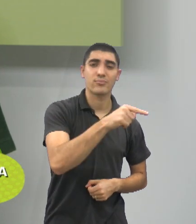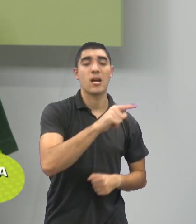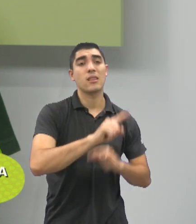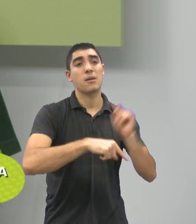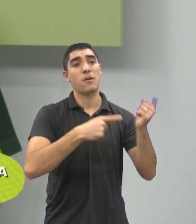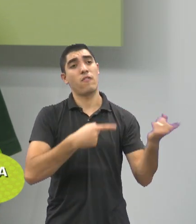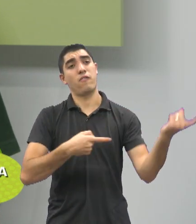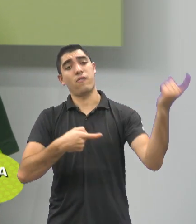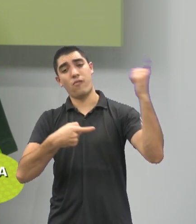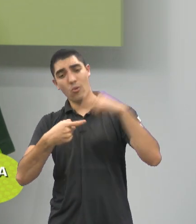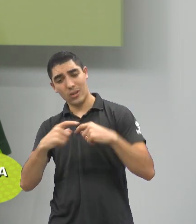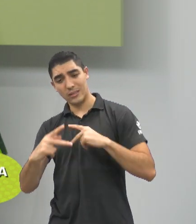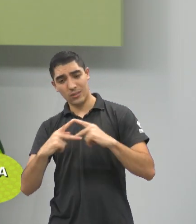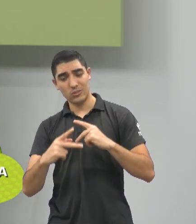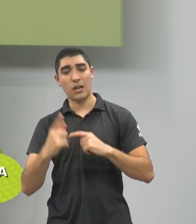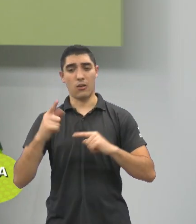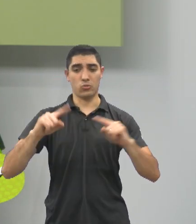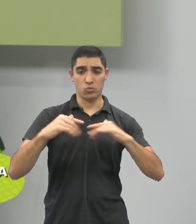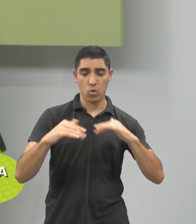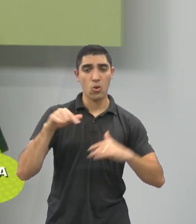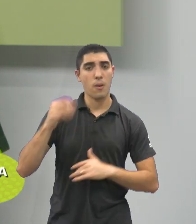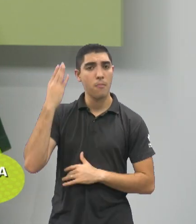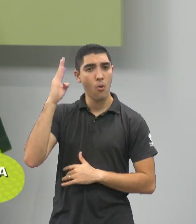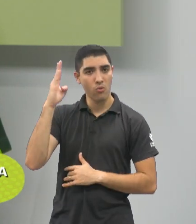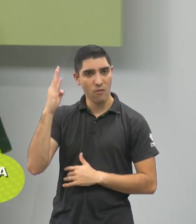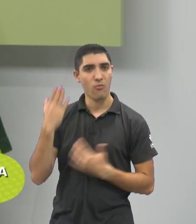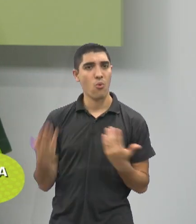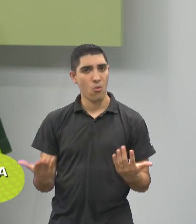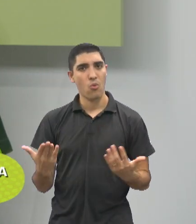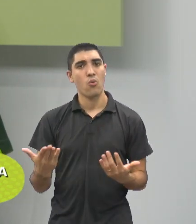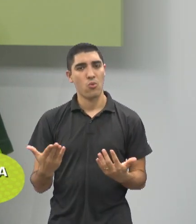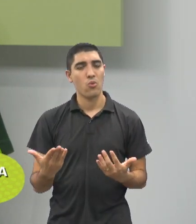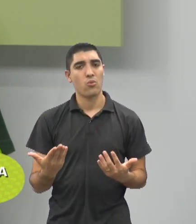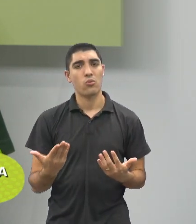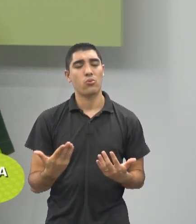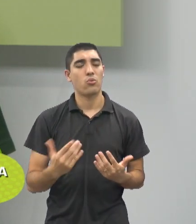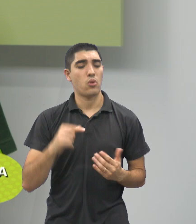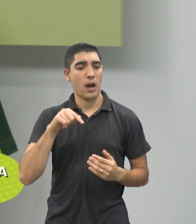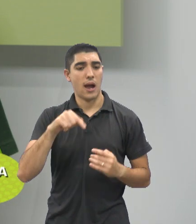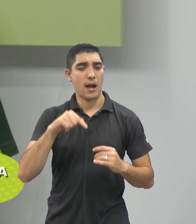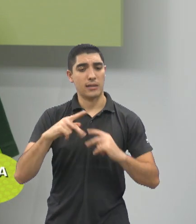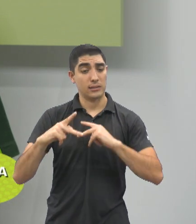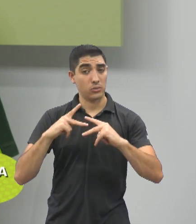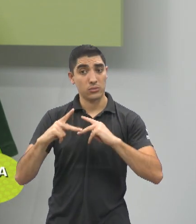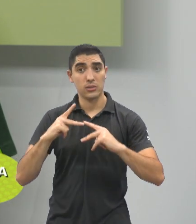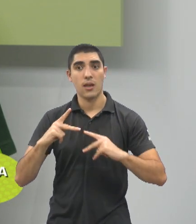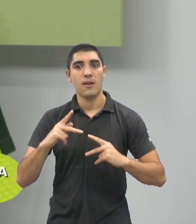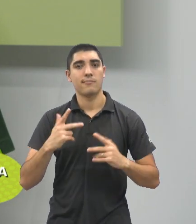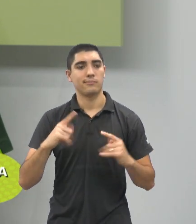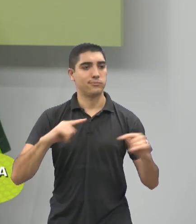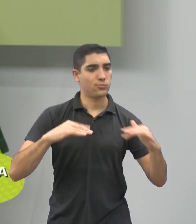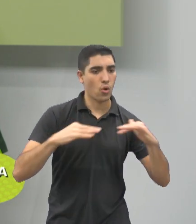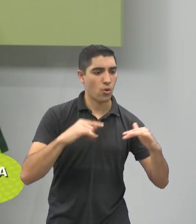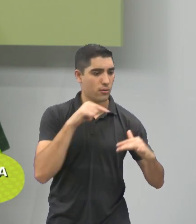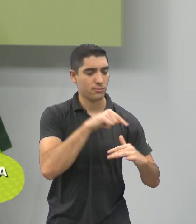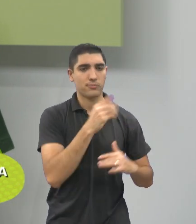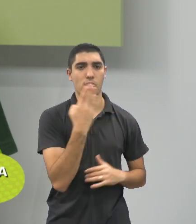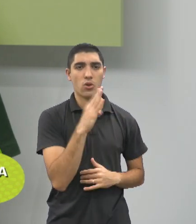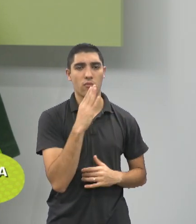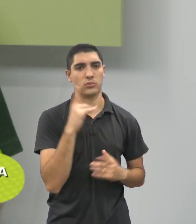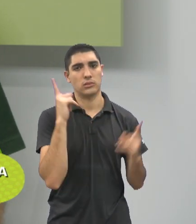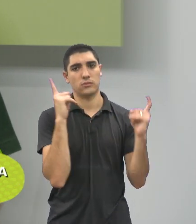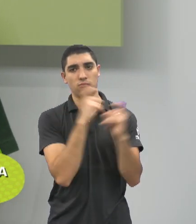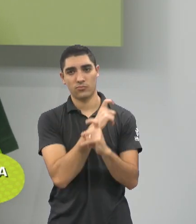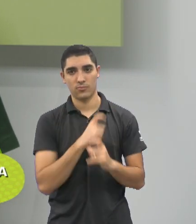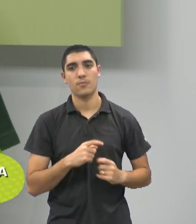Botafogo, que foi a estreia no feriado, né, do dia 12 de outubro, no feriado, a estreia do São José contra o Botafogo no NBB. E aí depois